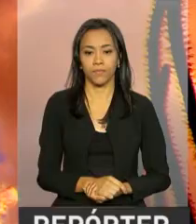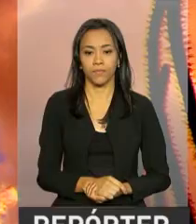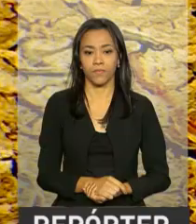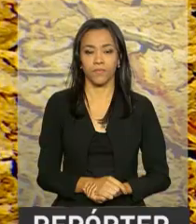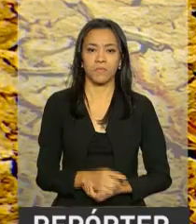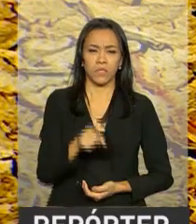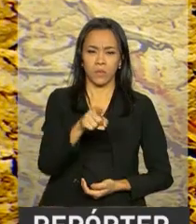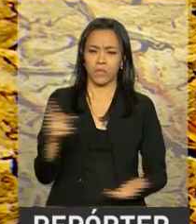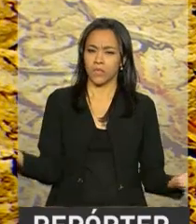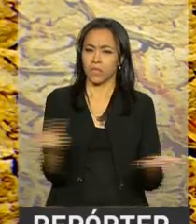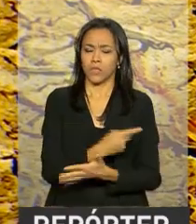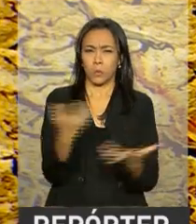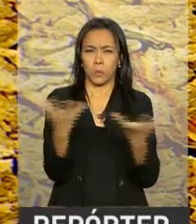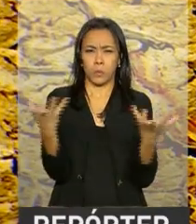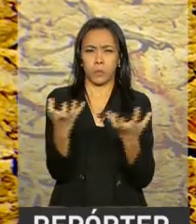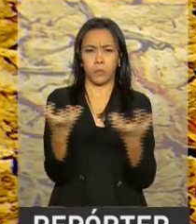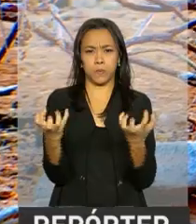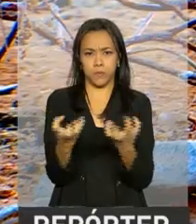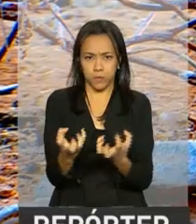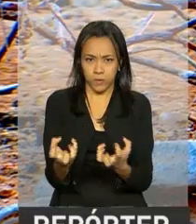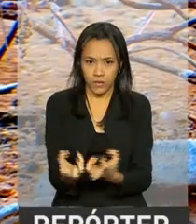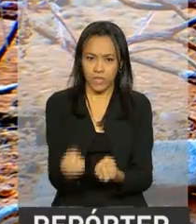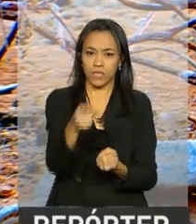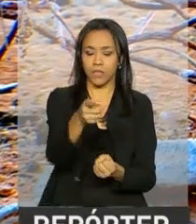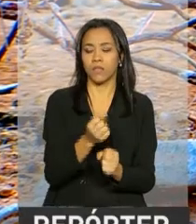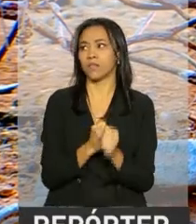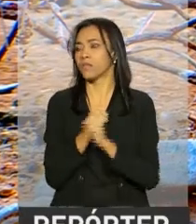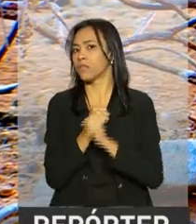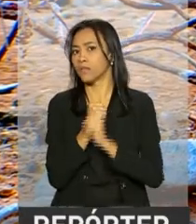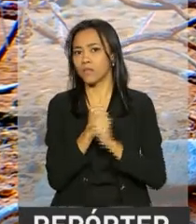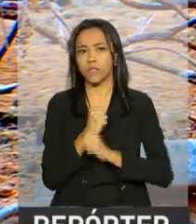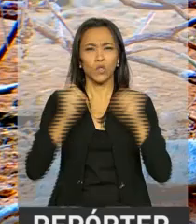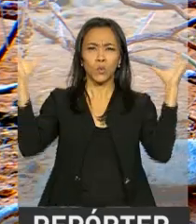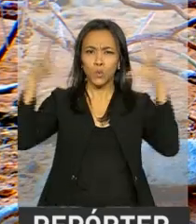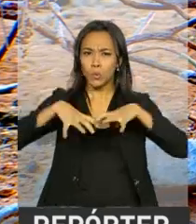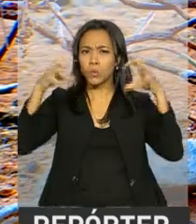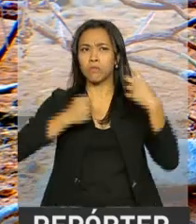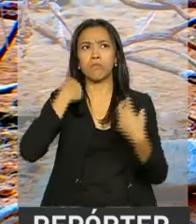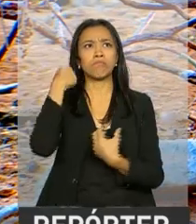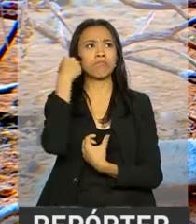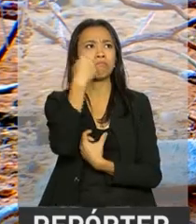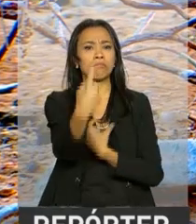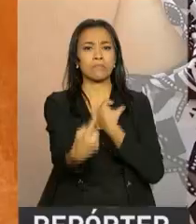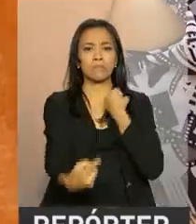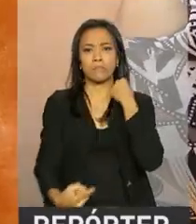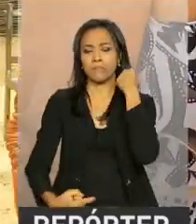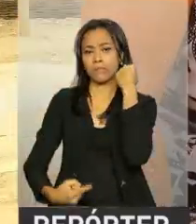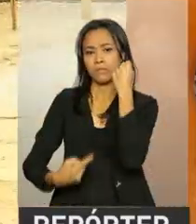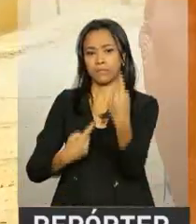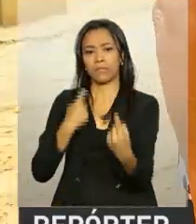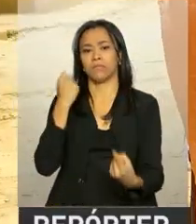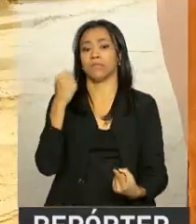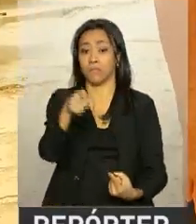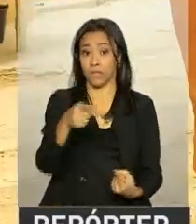Uma estiagem que tem demorado a passar. Já são anos que a chuva rareia no sertão nordestino. E